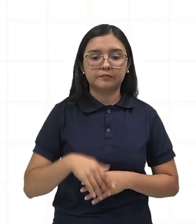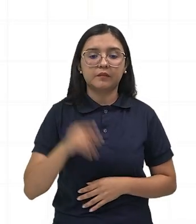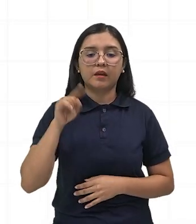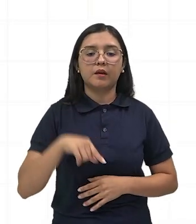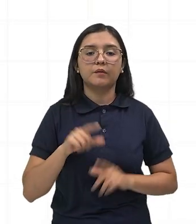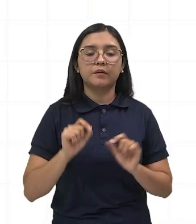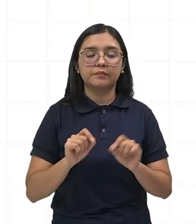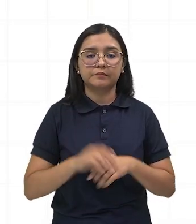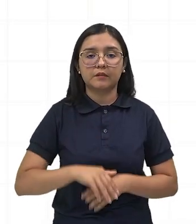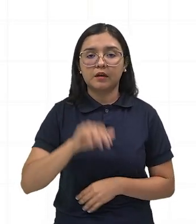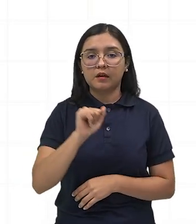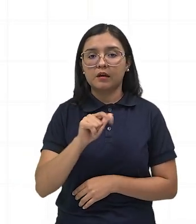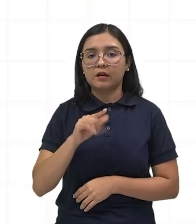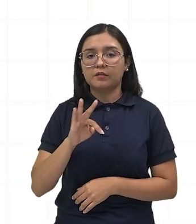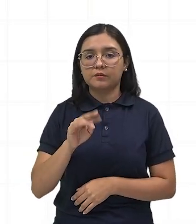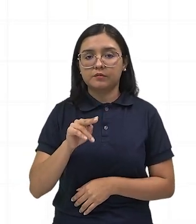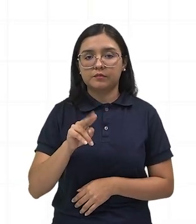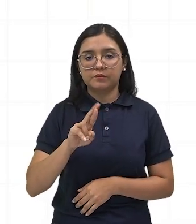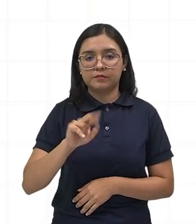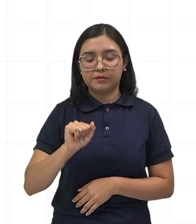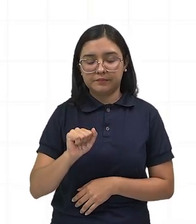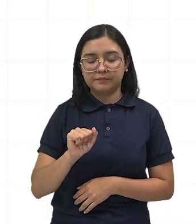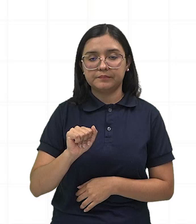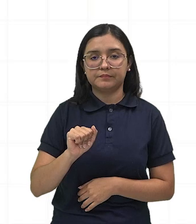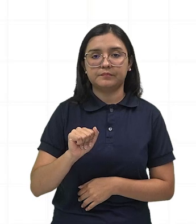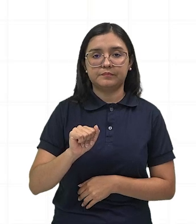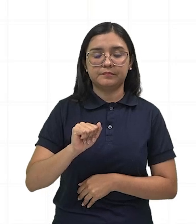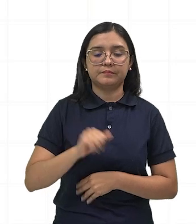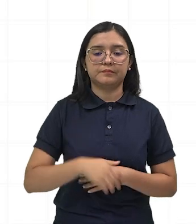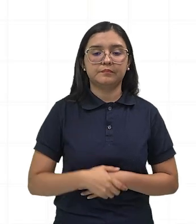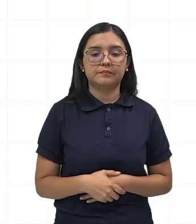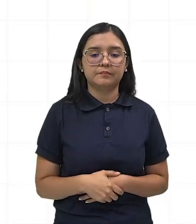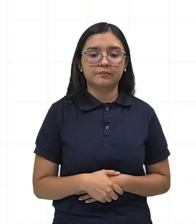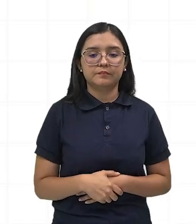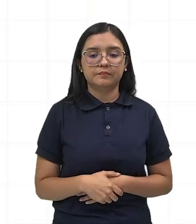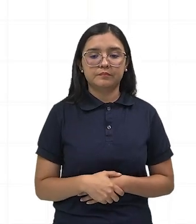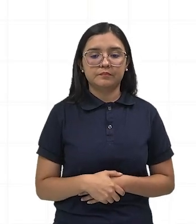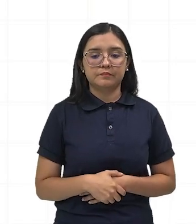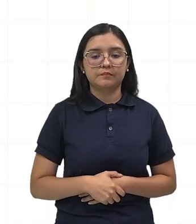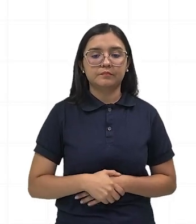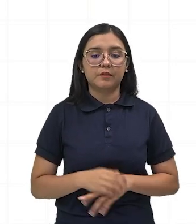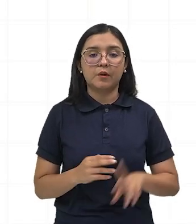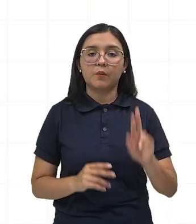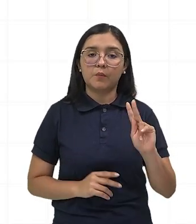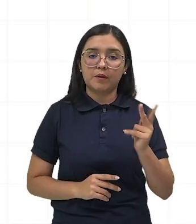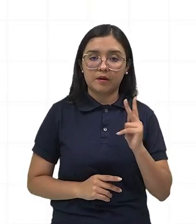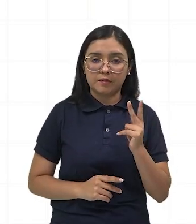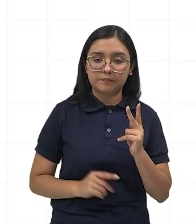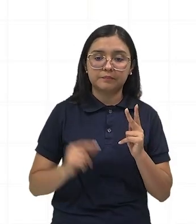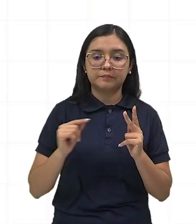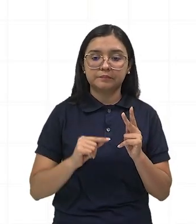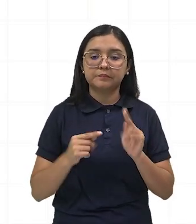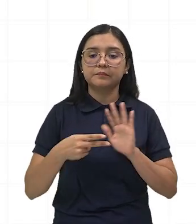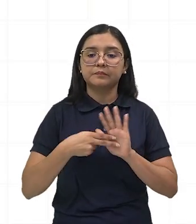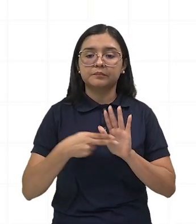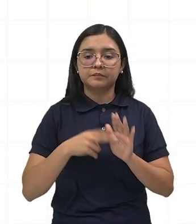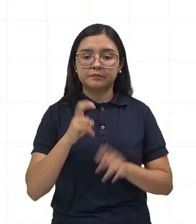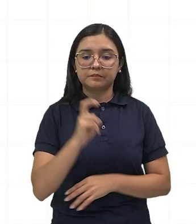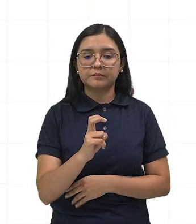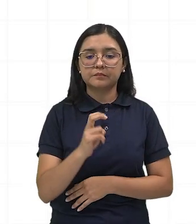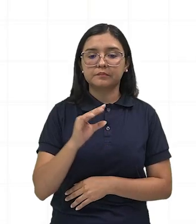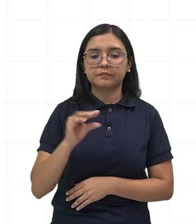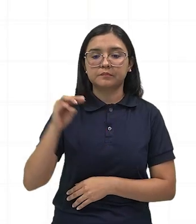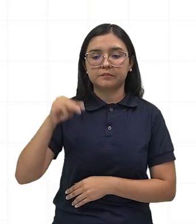é quem? É a altura, é o nosso H, ó. Ele mede